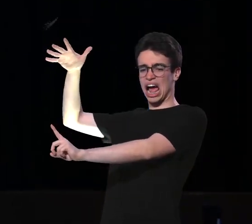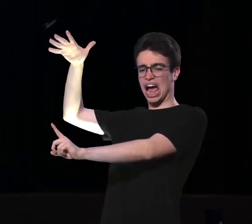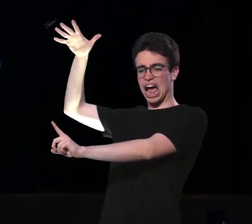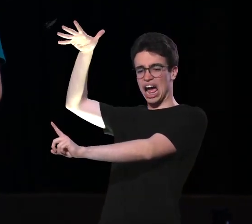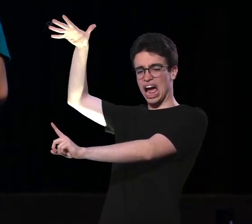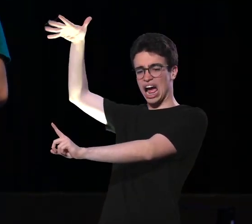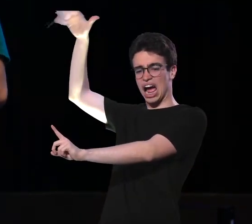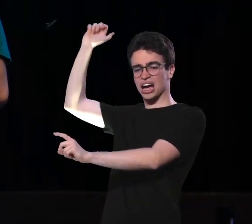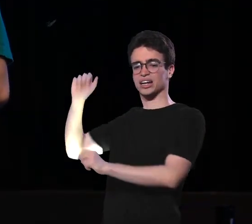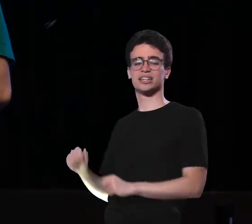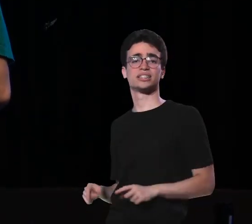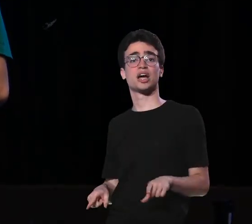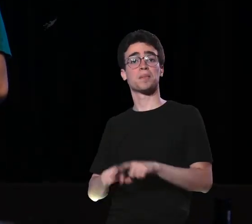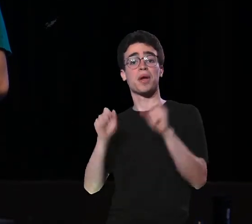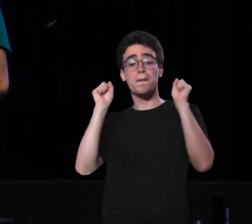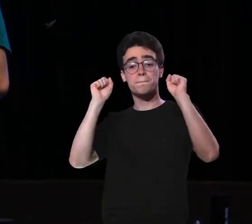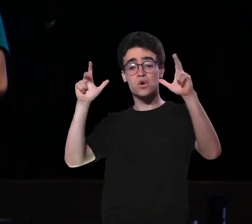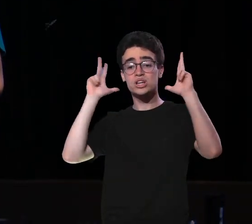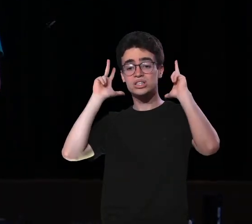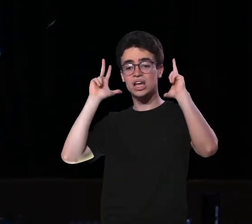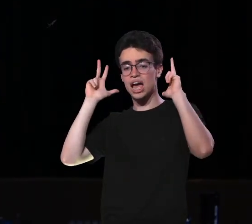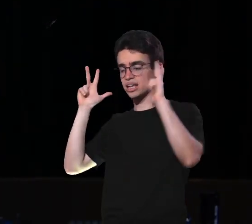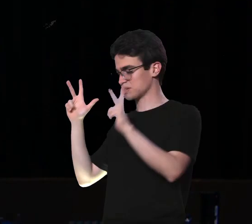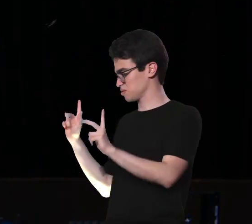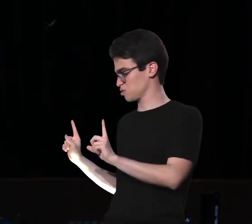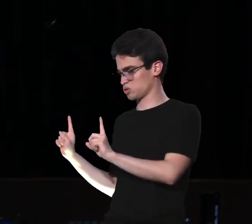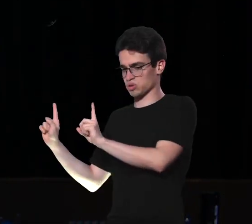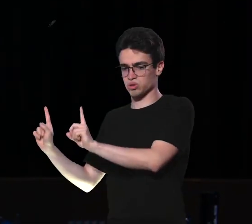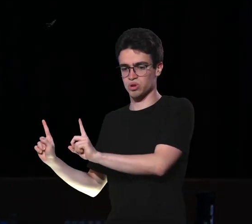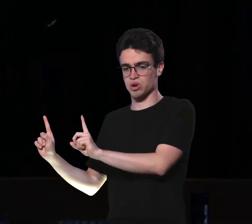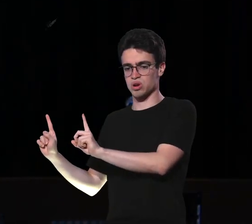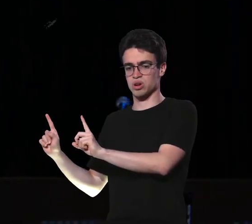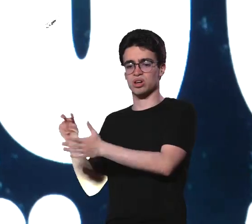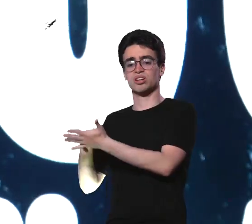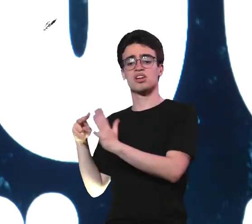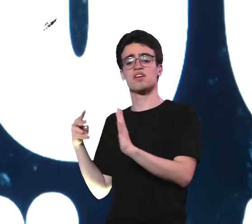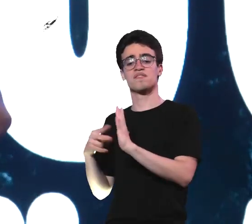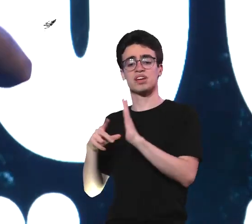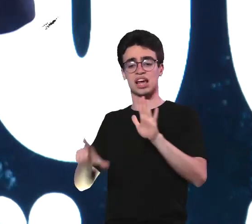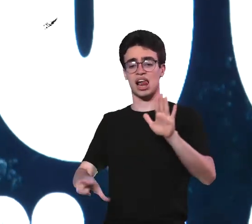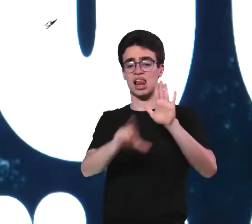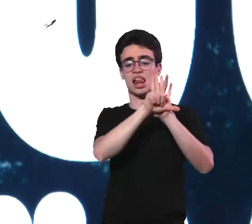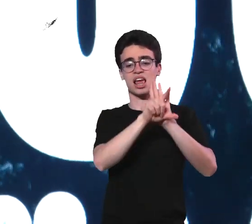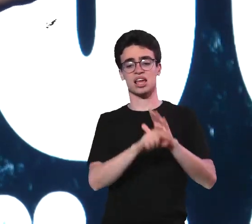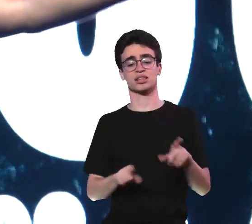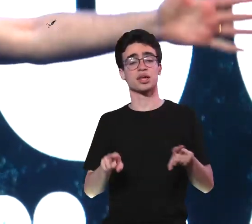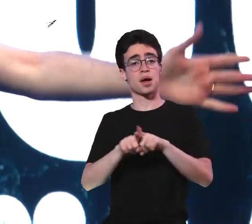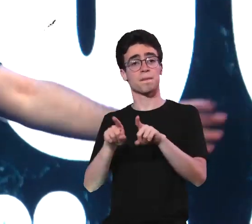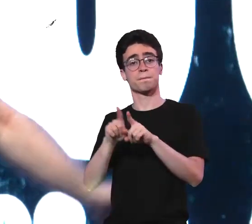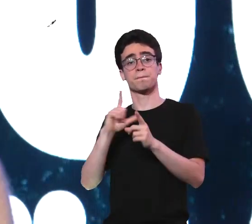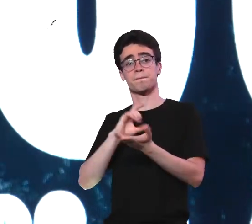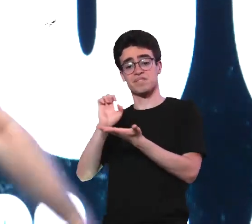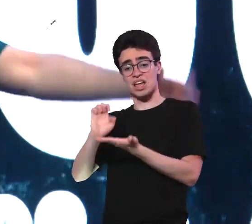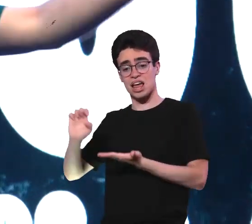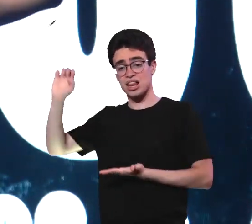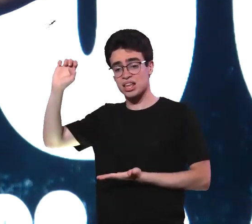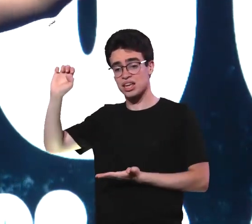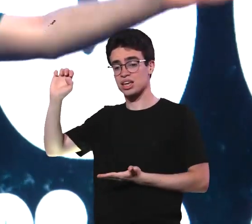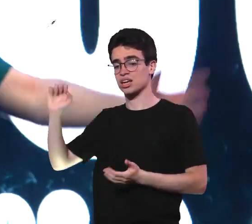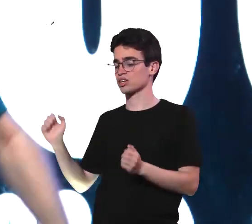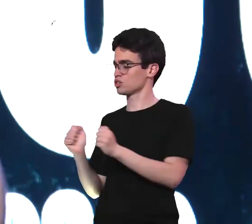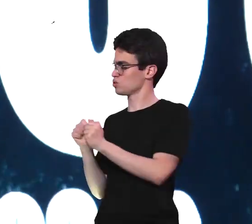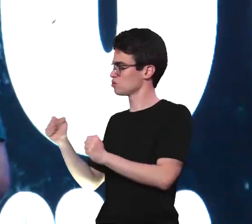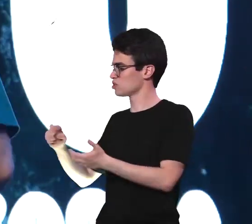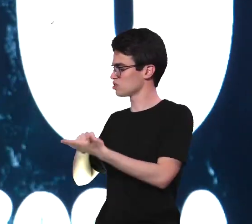Moisés aparece do lado dele, representando a lei. Elias aparece do lado dele, representando